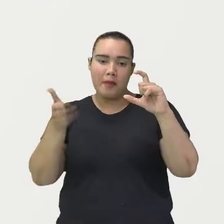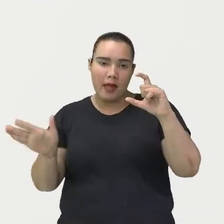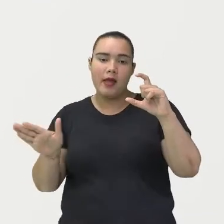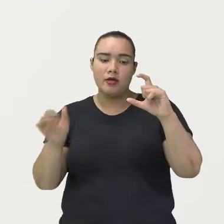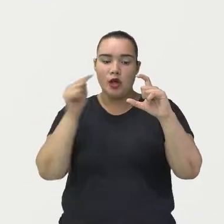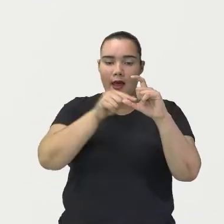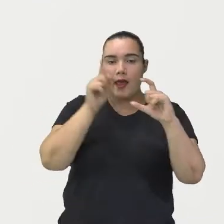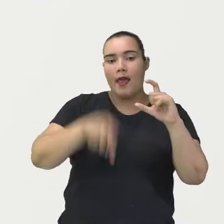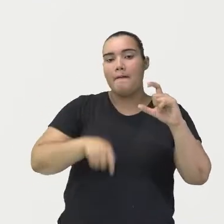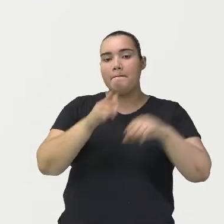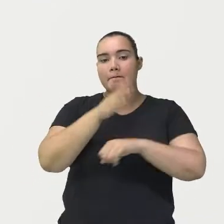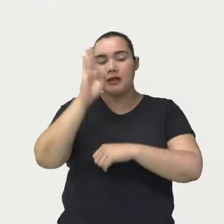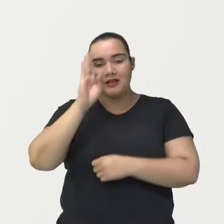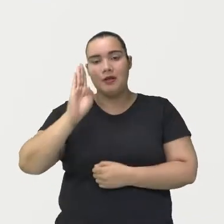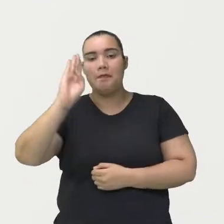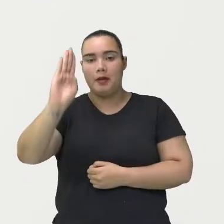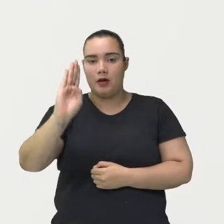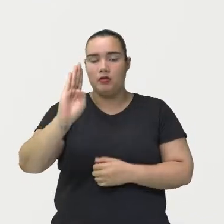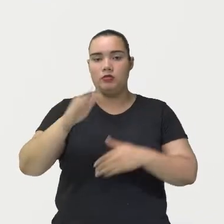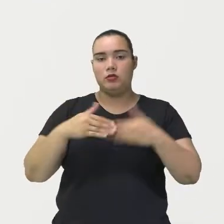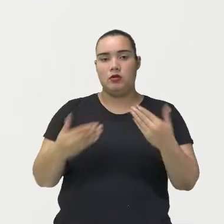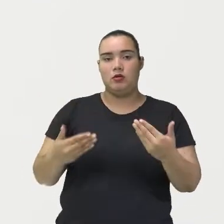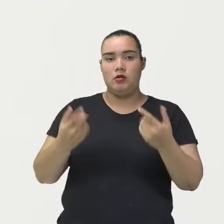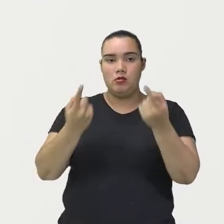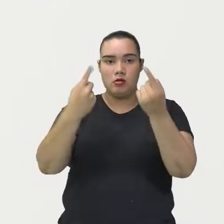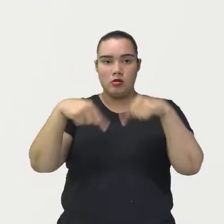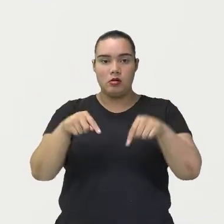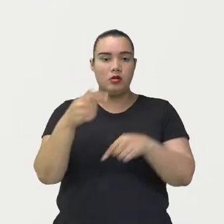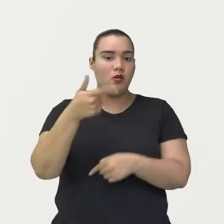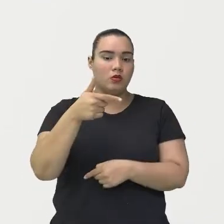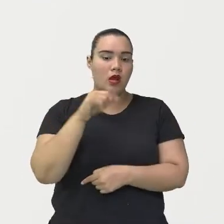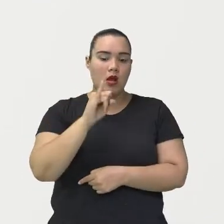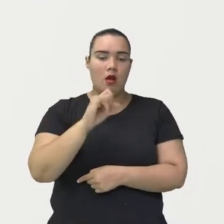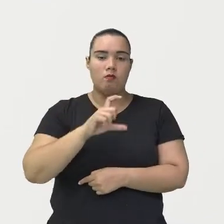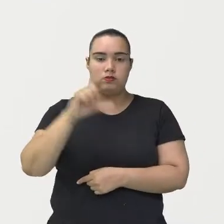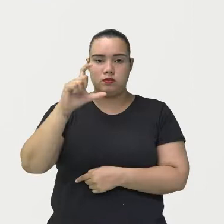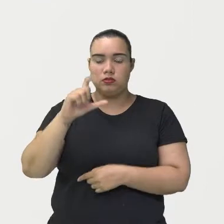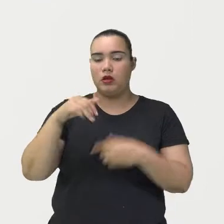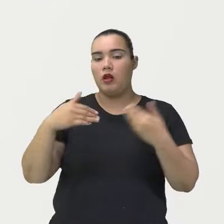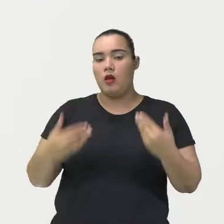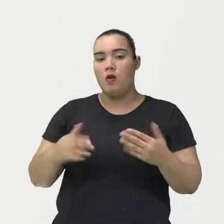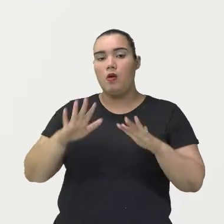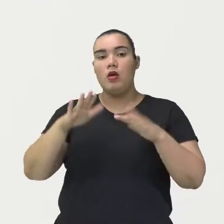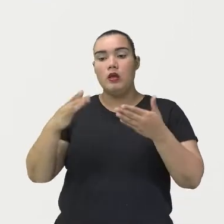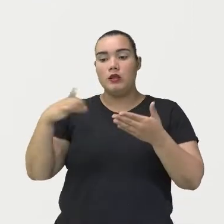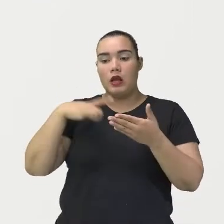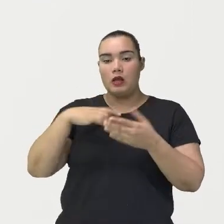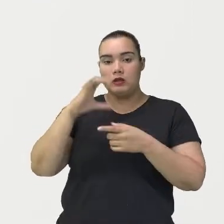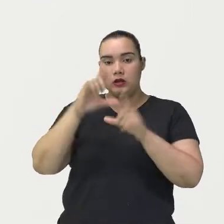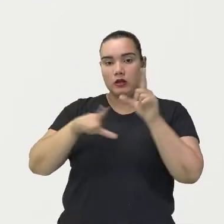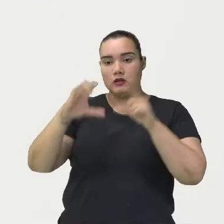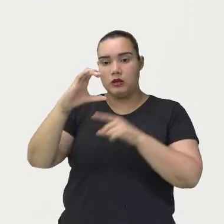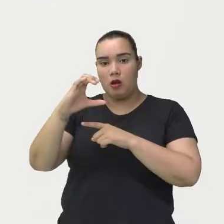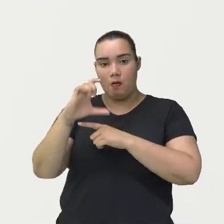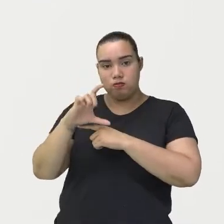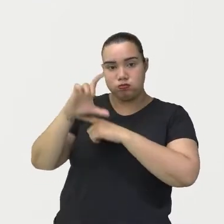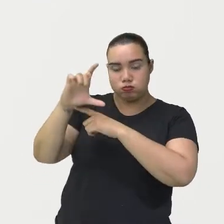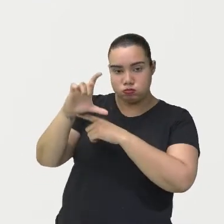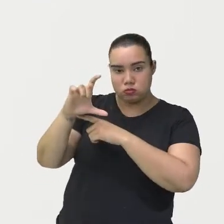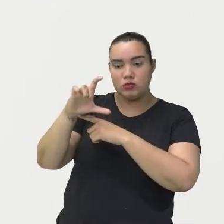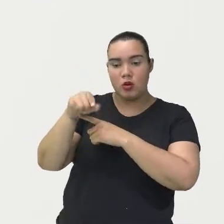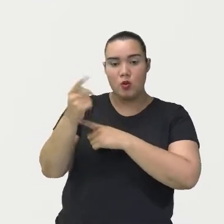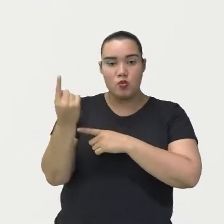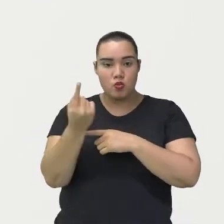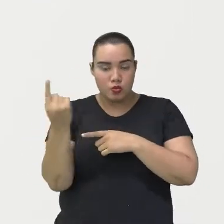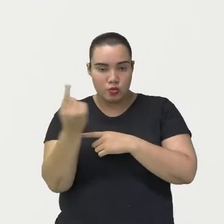branco. Aqui não tem o Izão, tem o Izinho. Então, com o Czão, um único Czão, mesmo